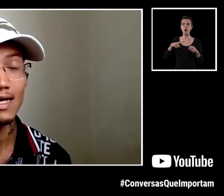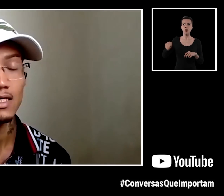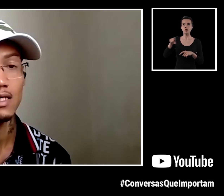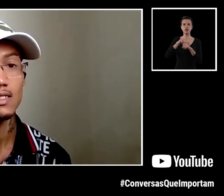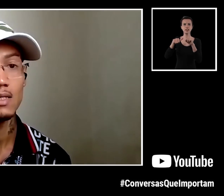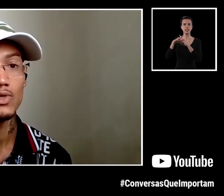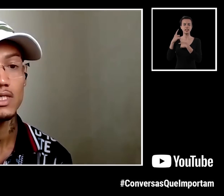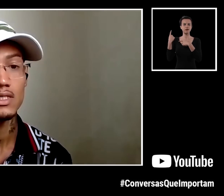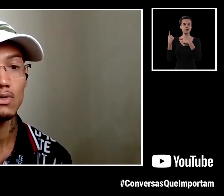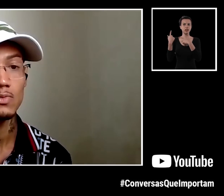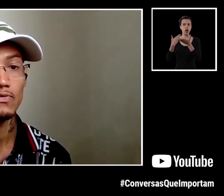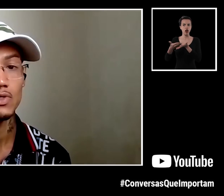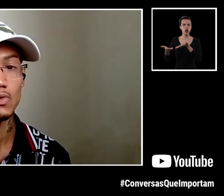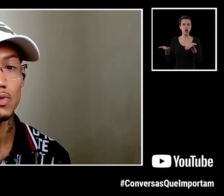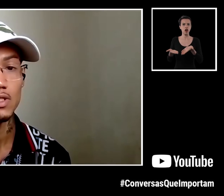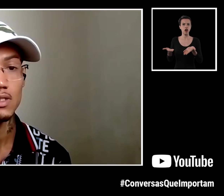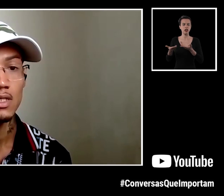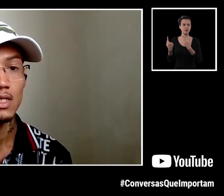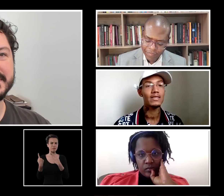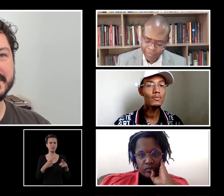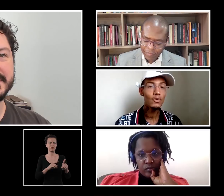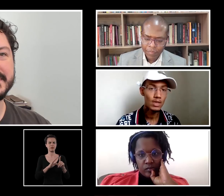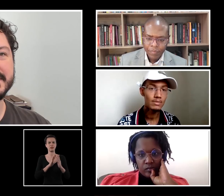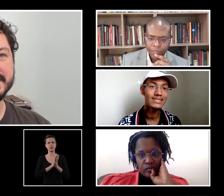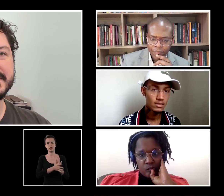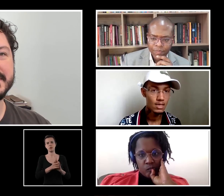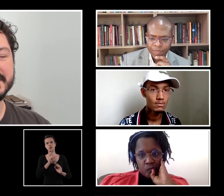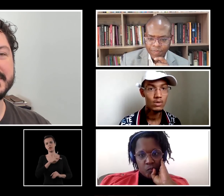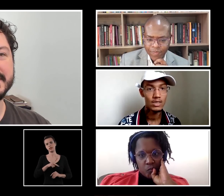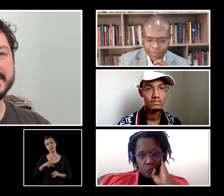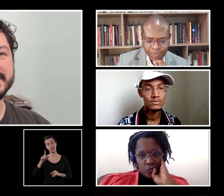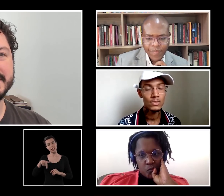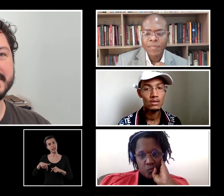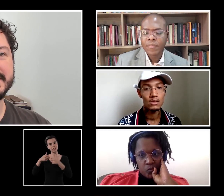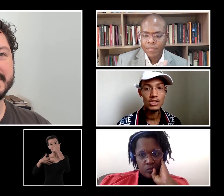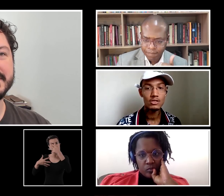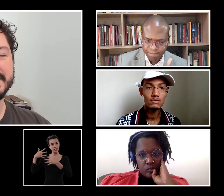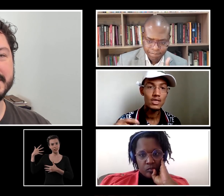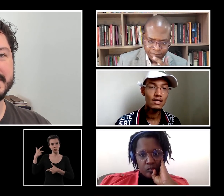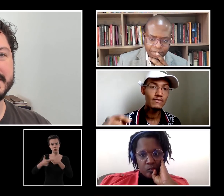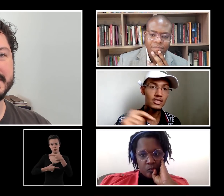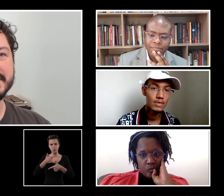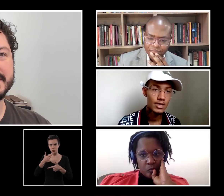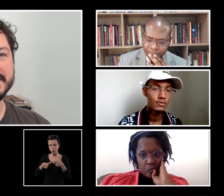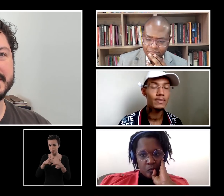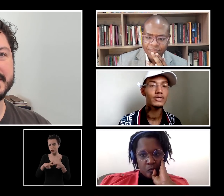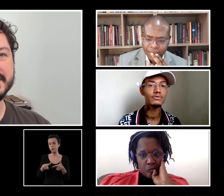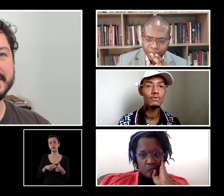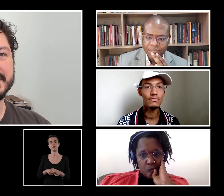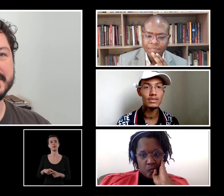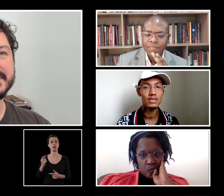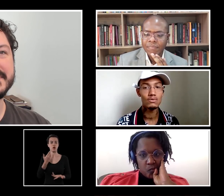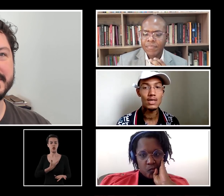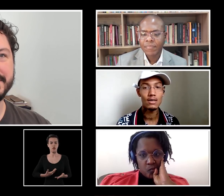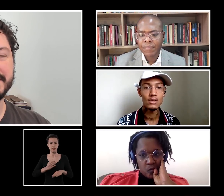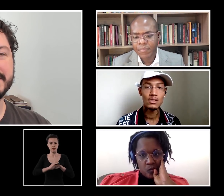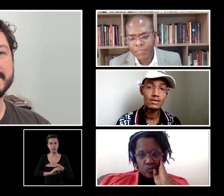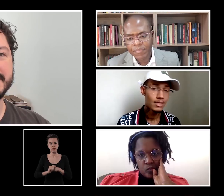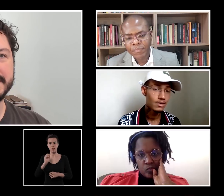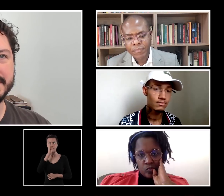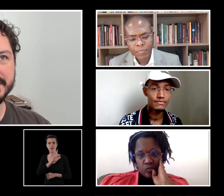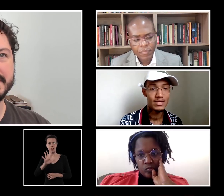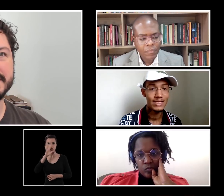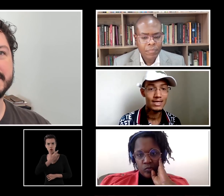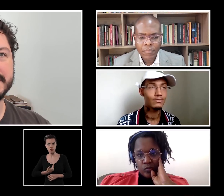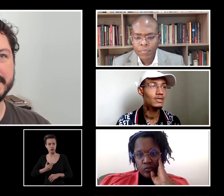ataque, essa demonização aos professores. Tem um problema sistêmico aí. Então a gente não tem investimento por parte do governo estadual,